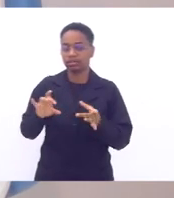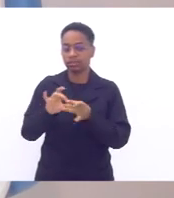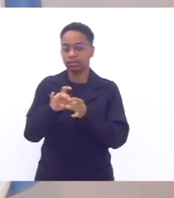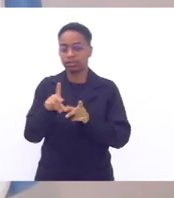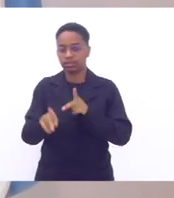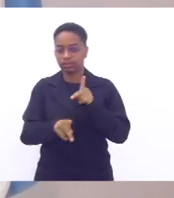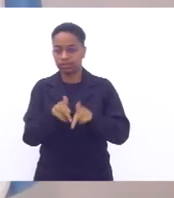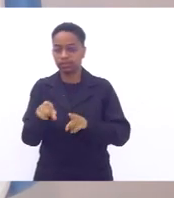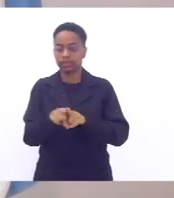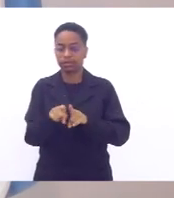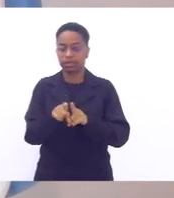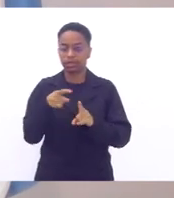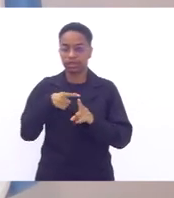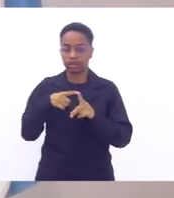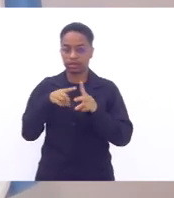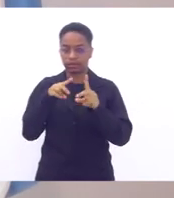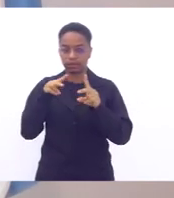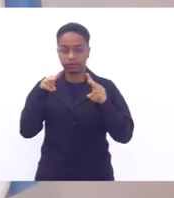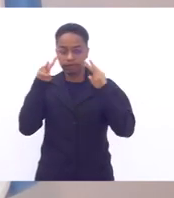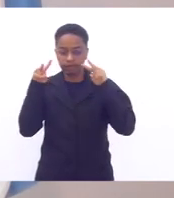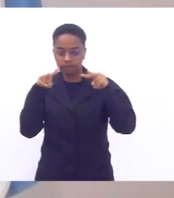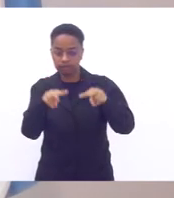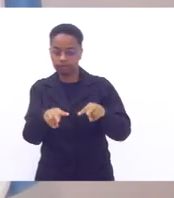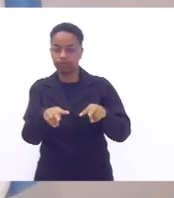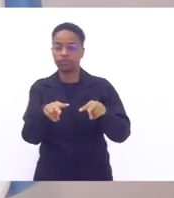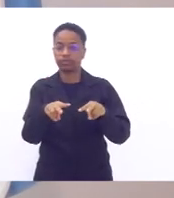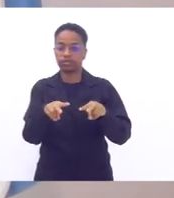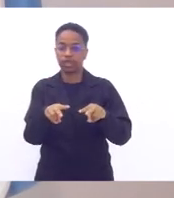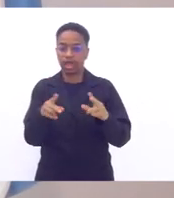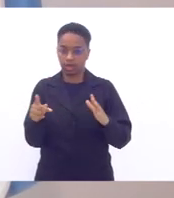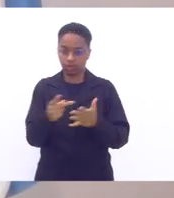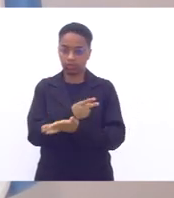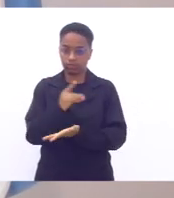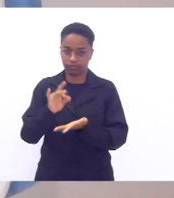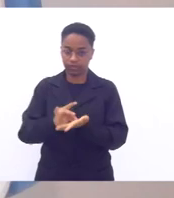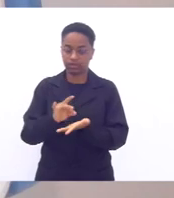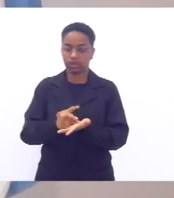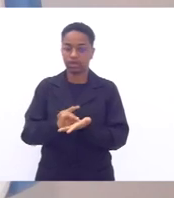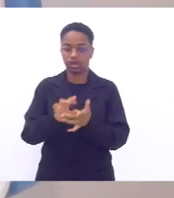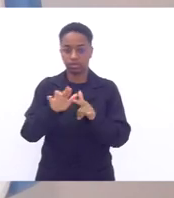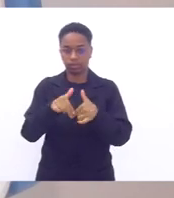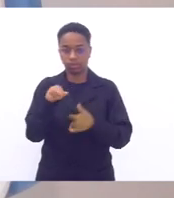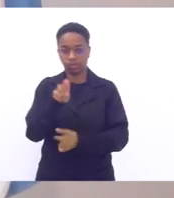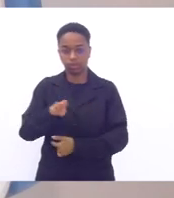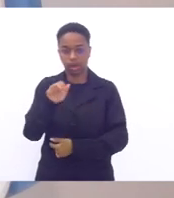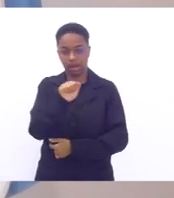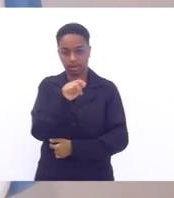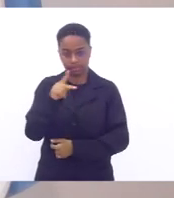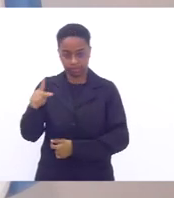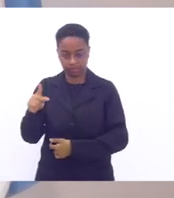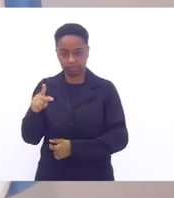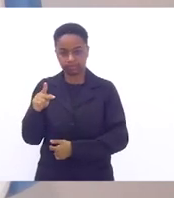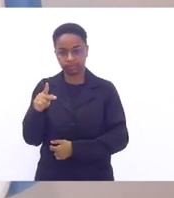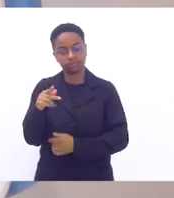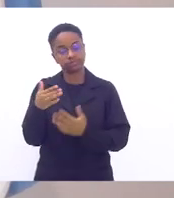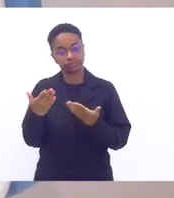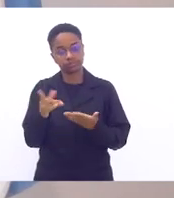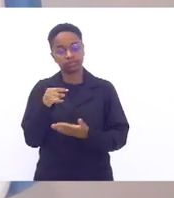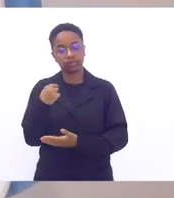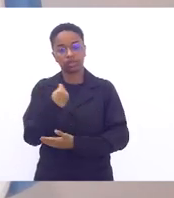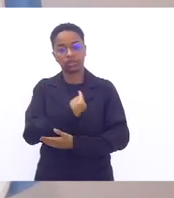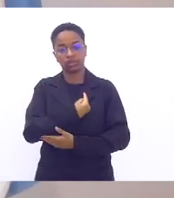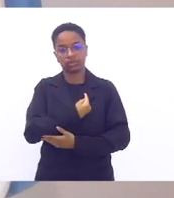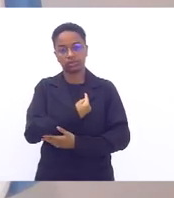que tenha visibilidade ela acaba acontecendo virando realidade por meio do aplicativo e da ferramenta a gente acaba